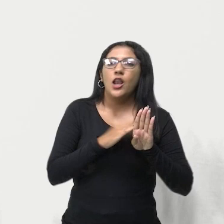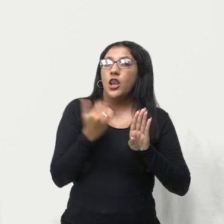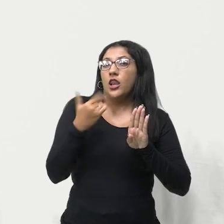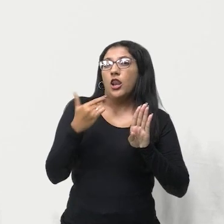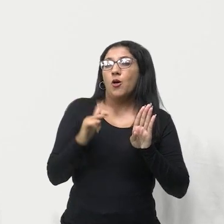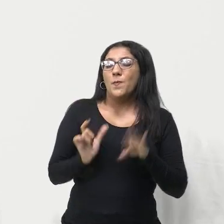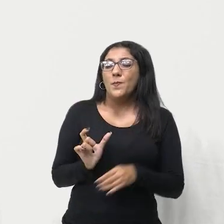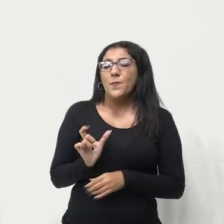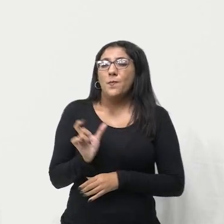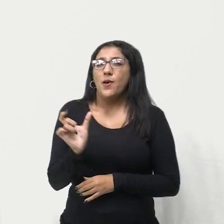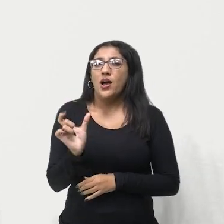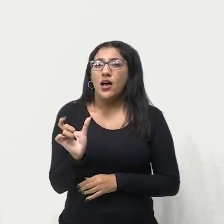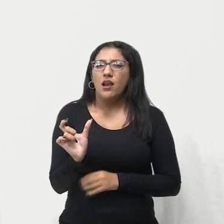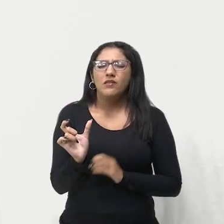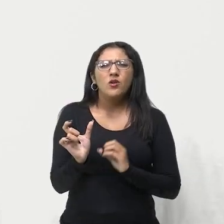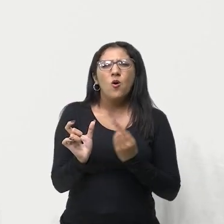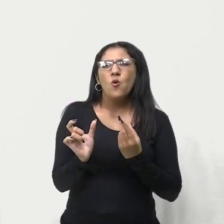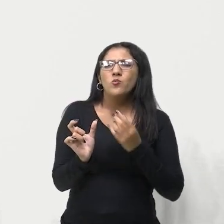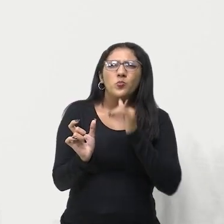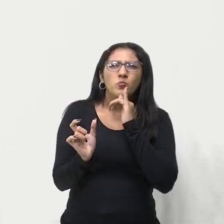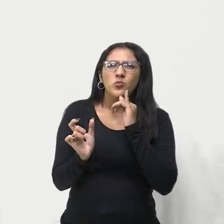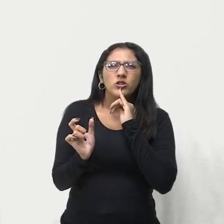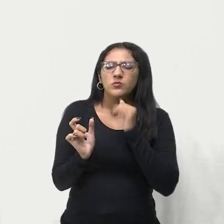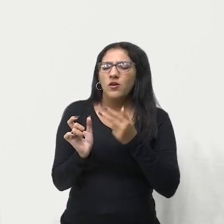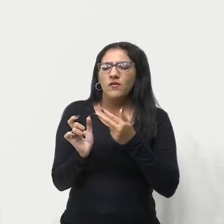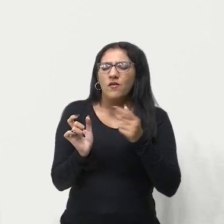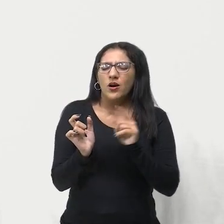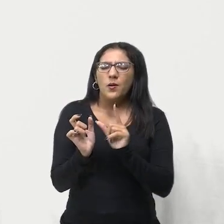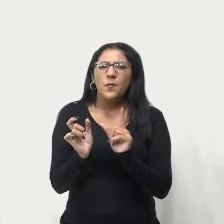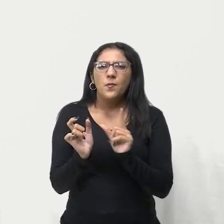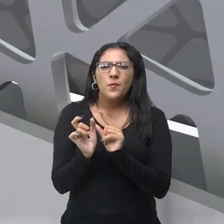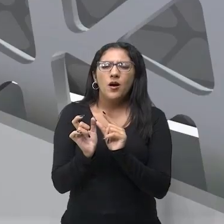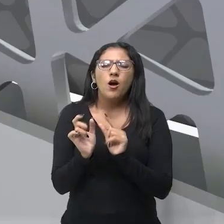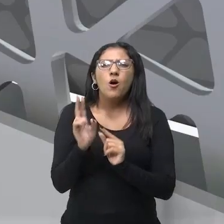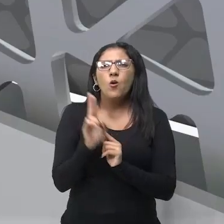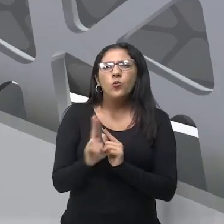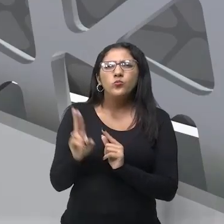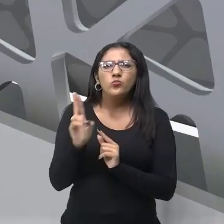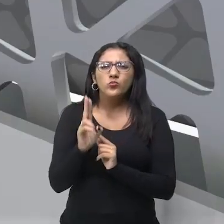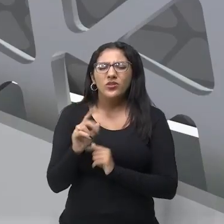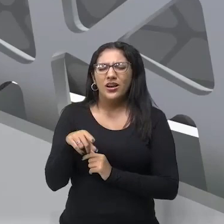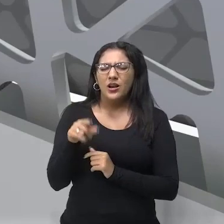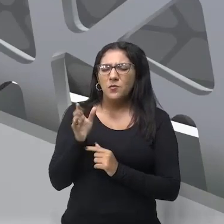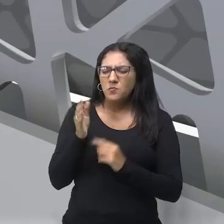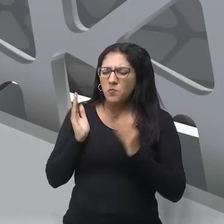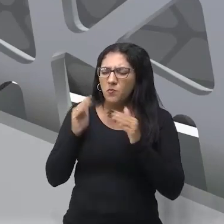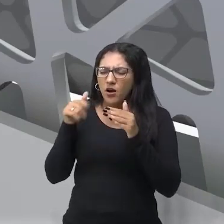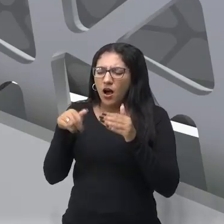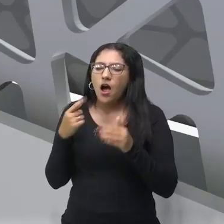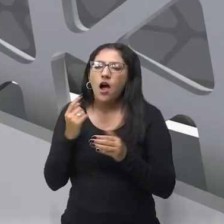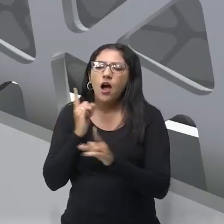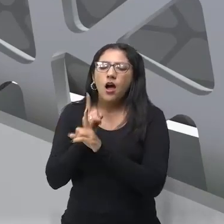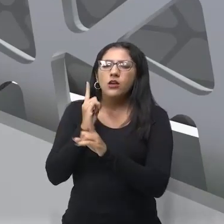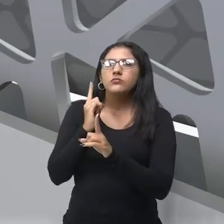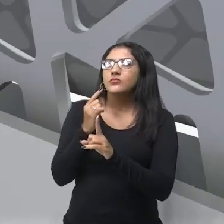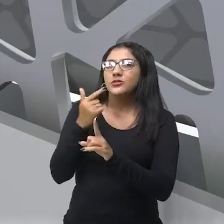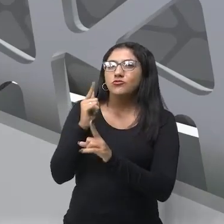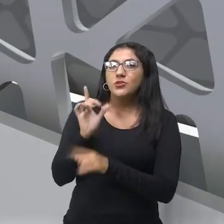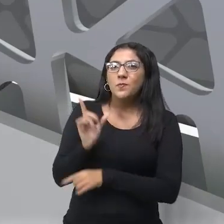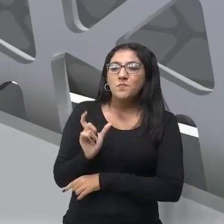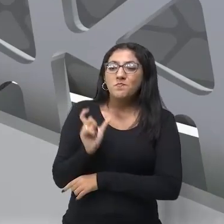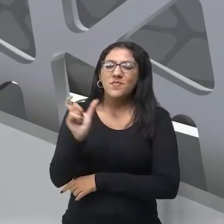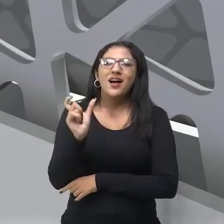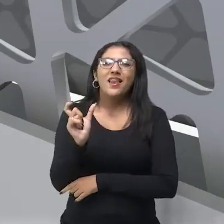não existe uma palavra ou uma expressão que a deixe explícita, né? Que deixe aquela comparação explícita. Não tem